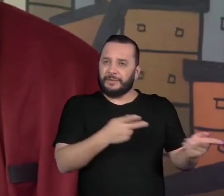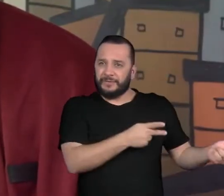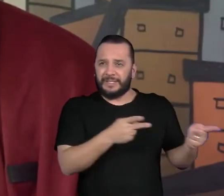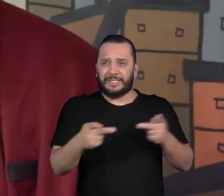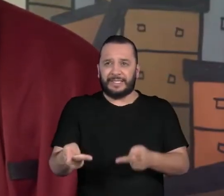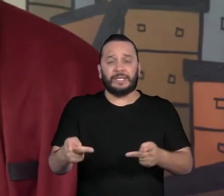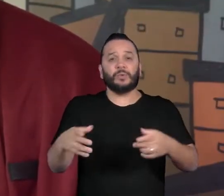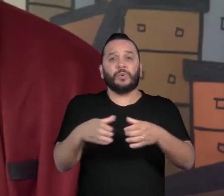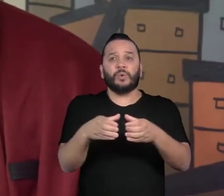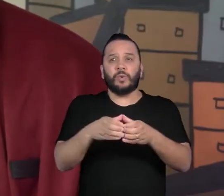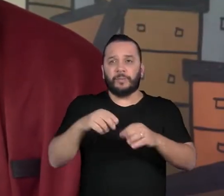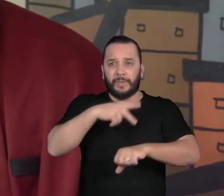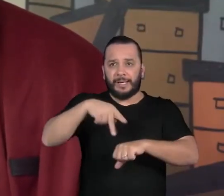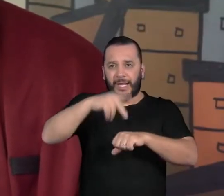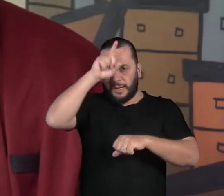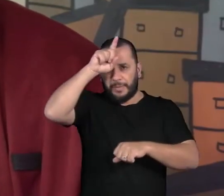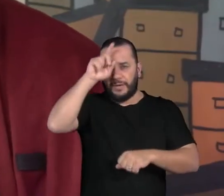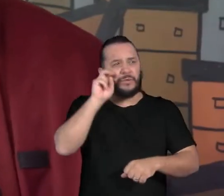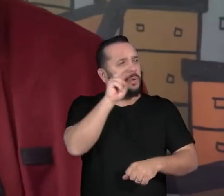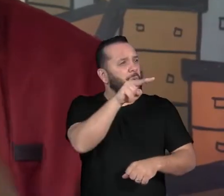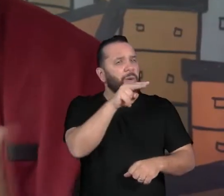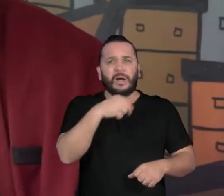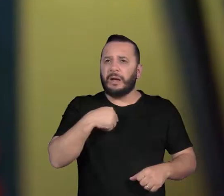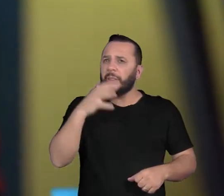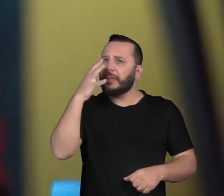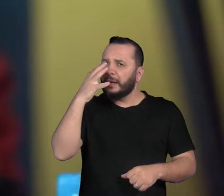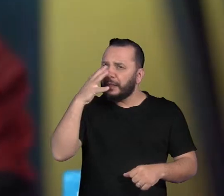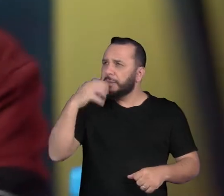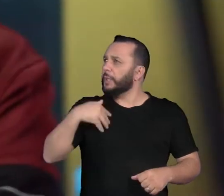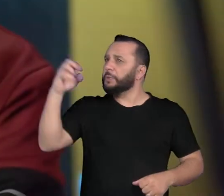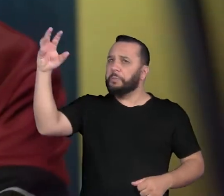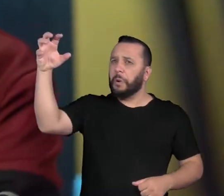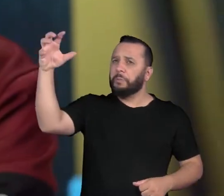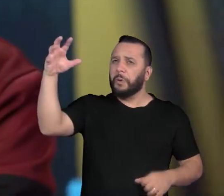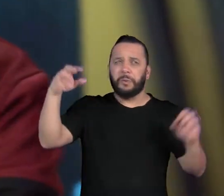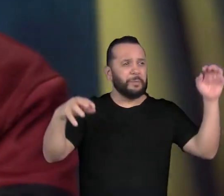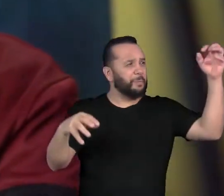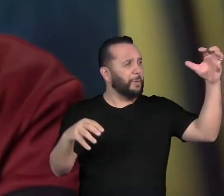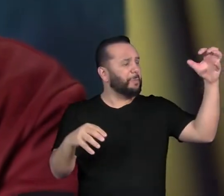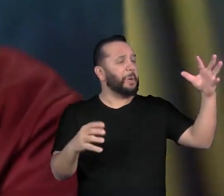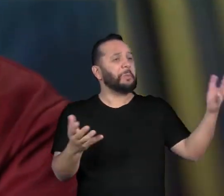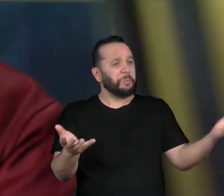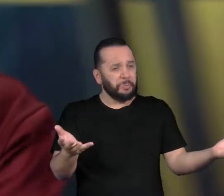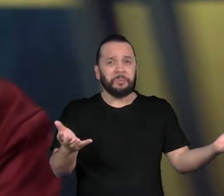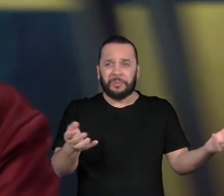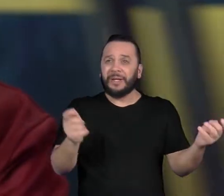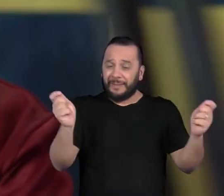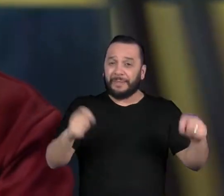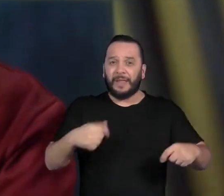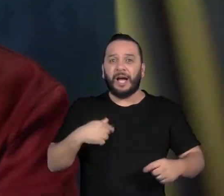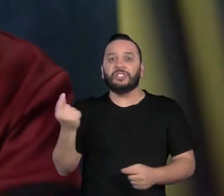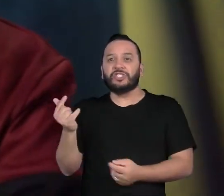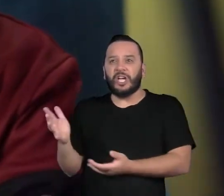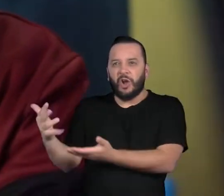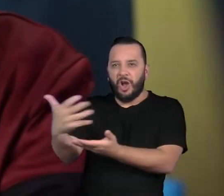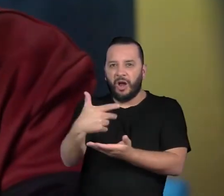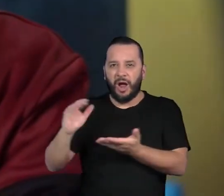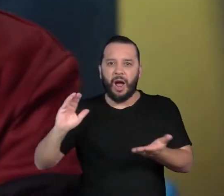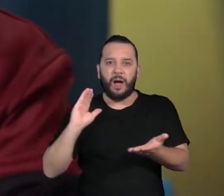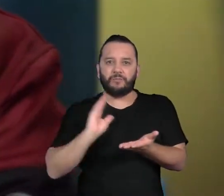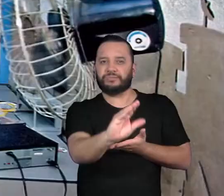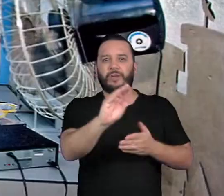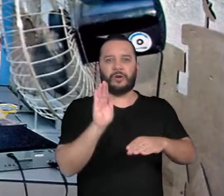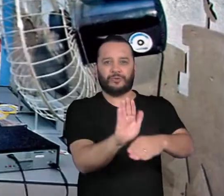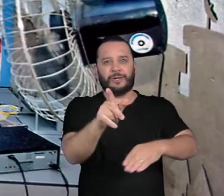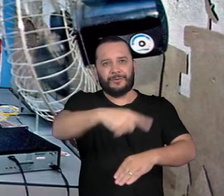da Alemanha, né, que achou muito interessante a forma da gente se articular com a população. E aí eles falaram que a Capital Recurso ia mandar pra gente. Então reinauguramos